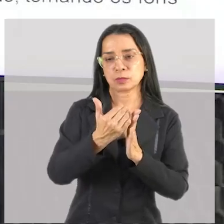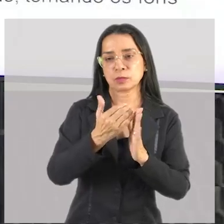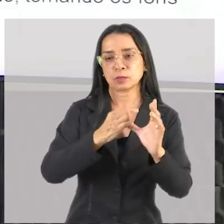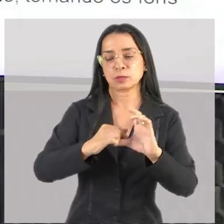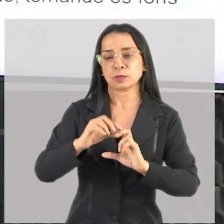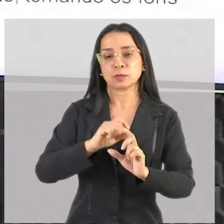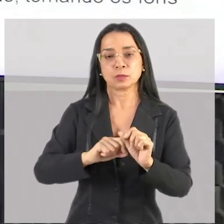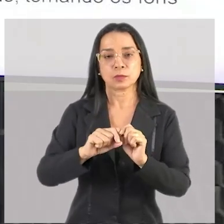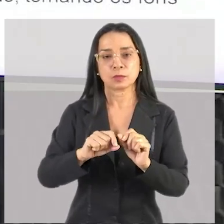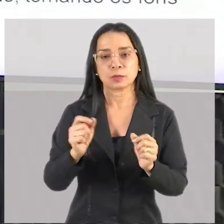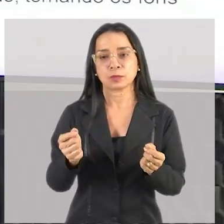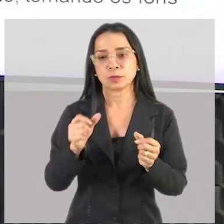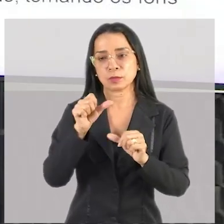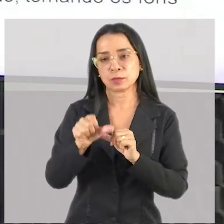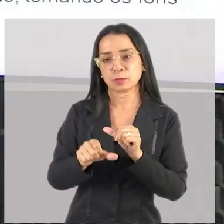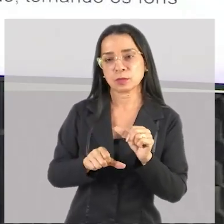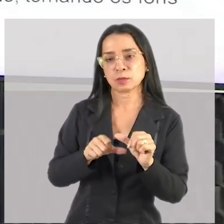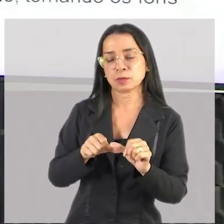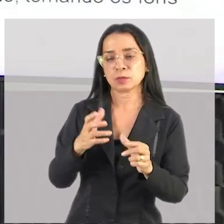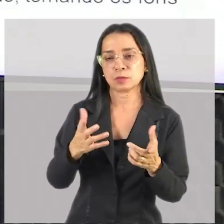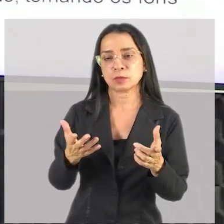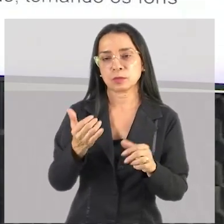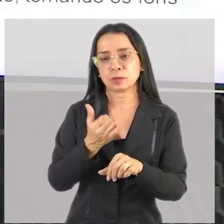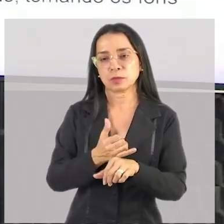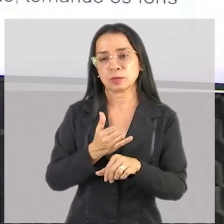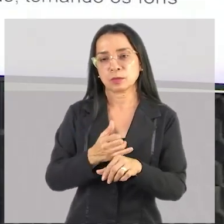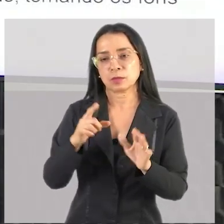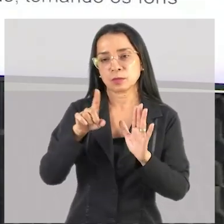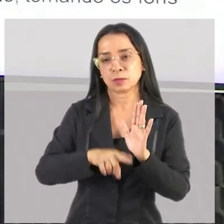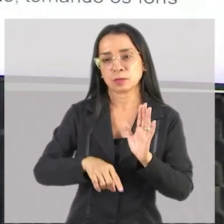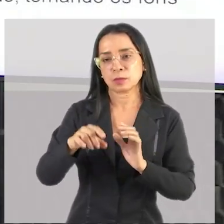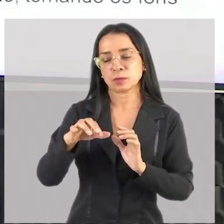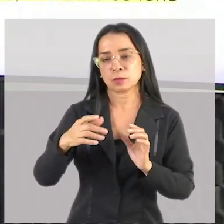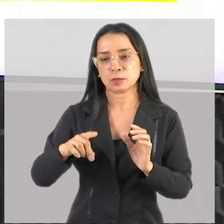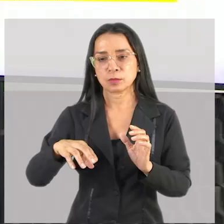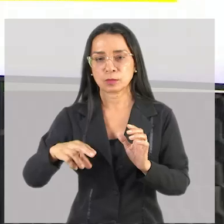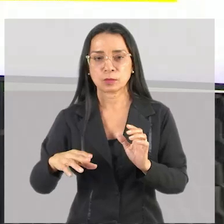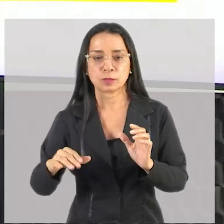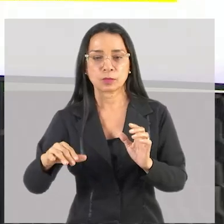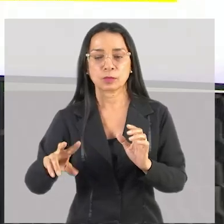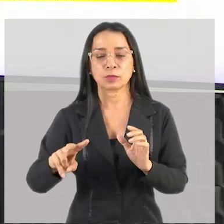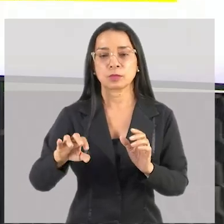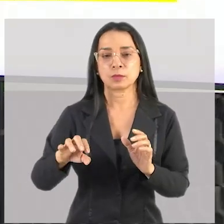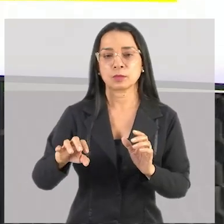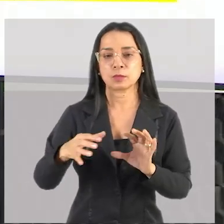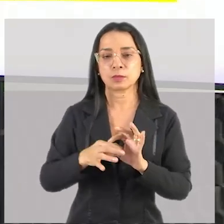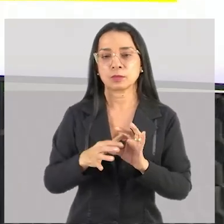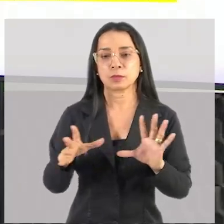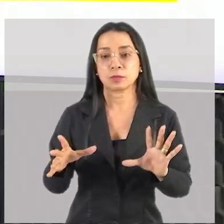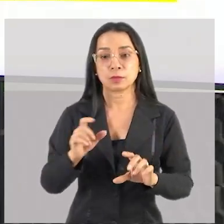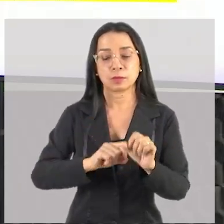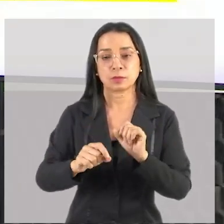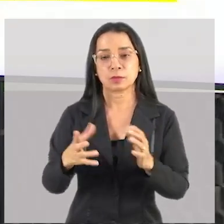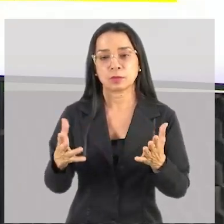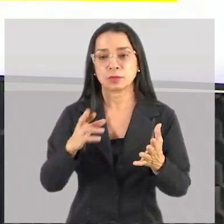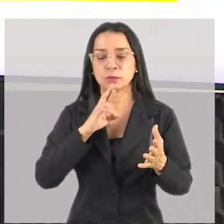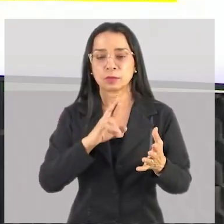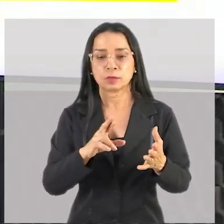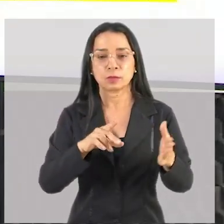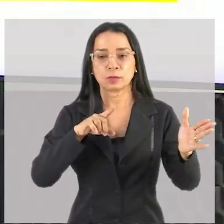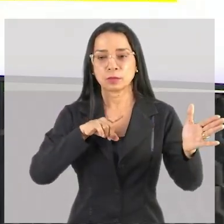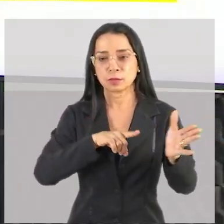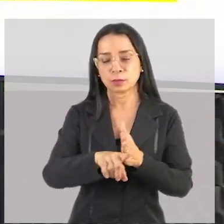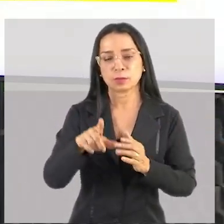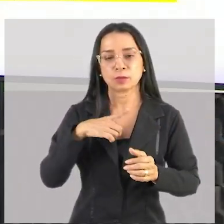sua alcalinidade, tornando os íons alumínio menos disponível, essa vai ser a nossa resposta. É uma questão